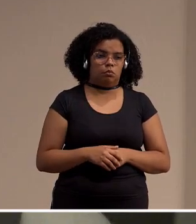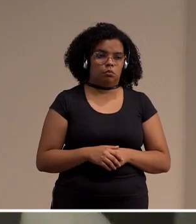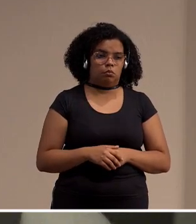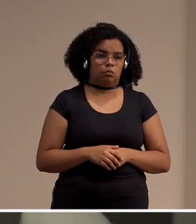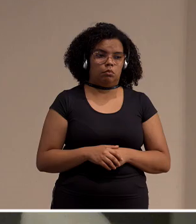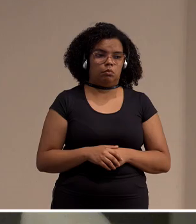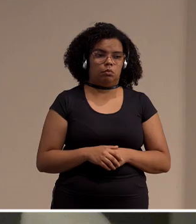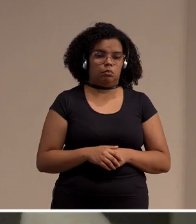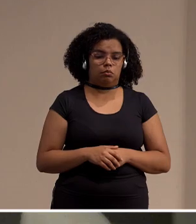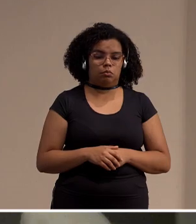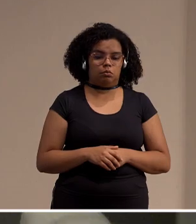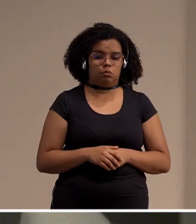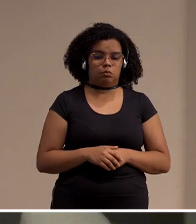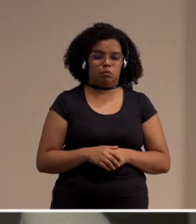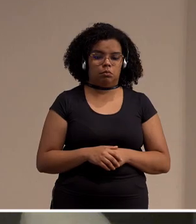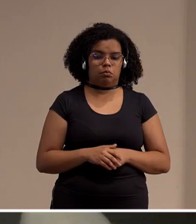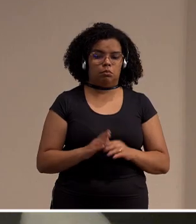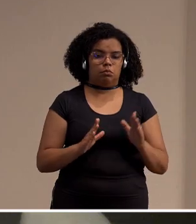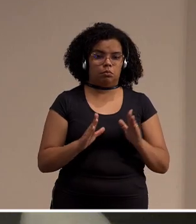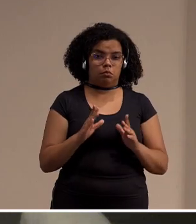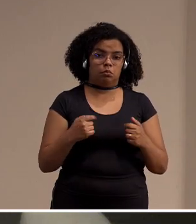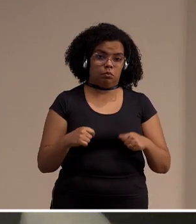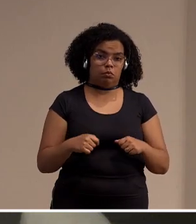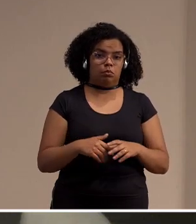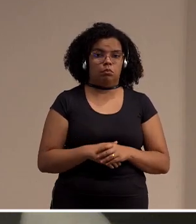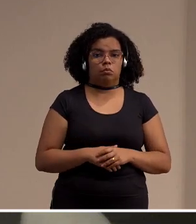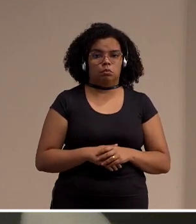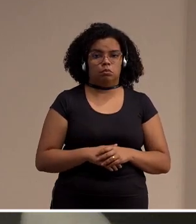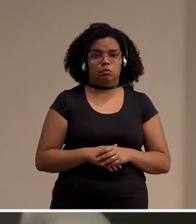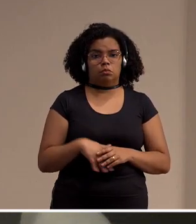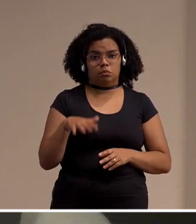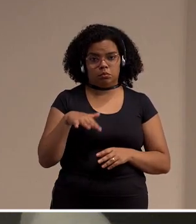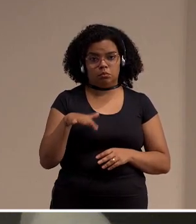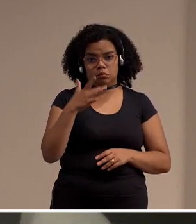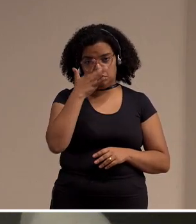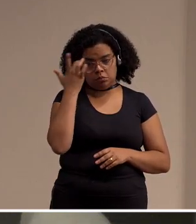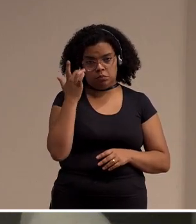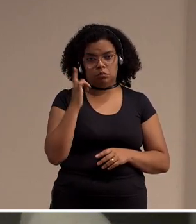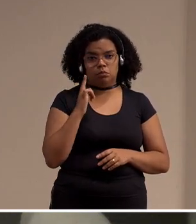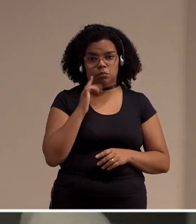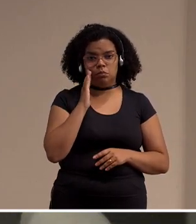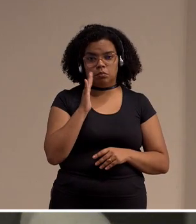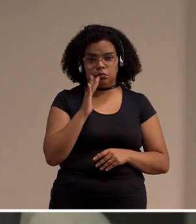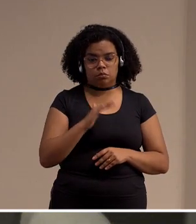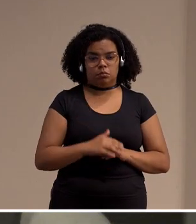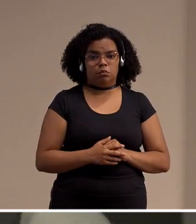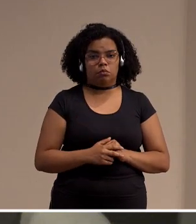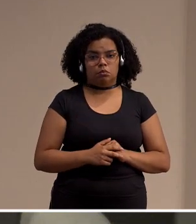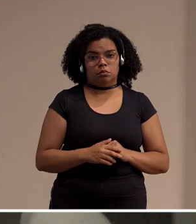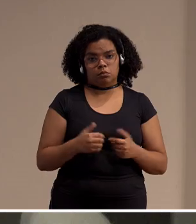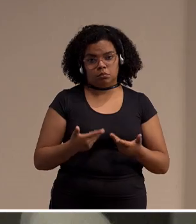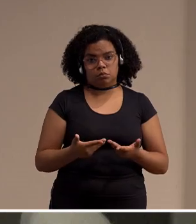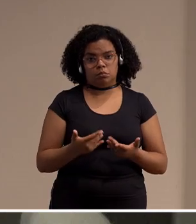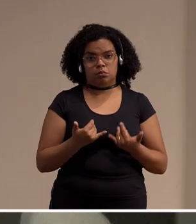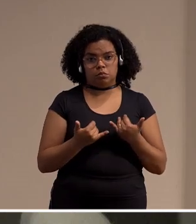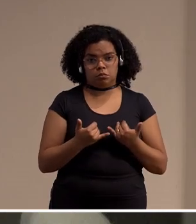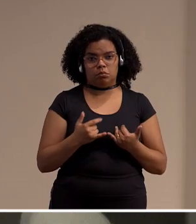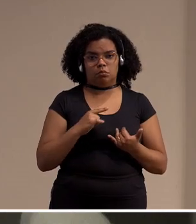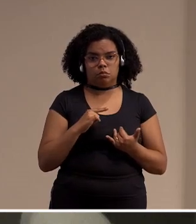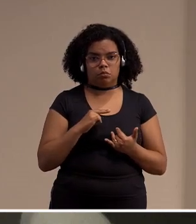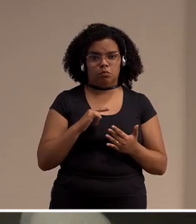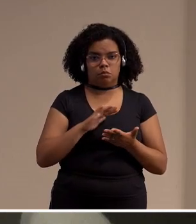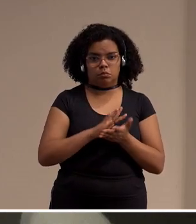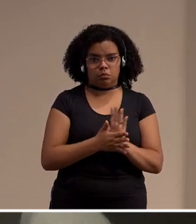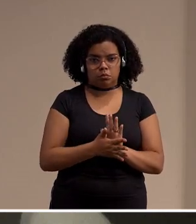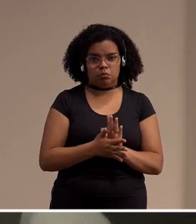terrível coincidência é que é o momento em que a gente precisava de gente com imaginação. Então, me parece que existe um aspecto